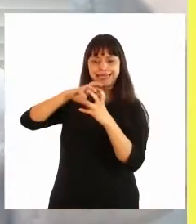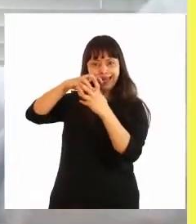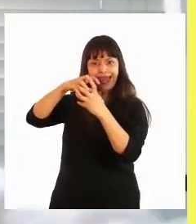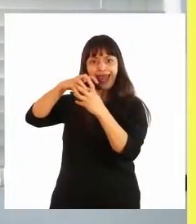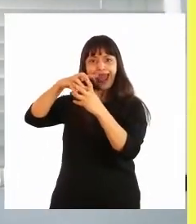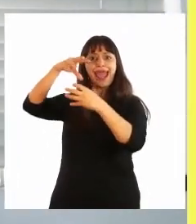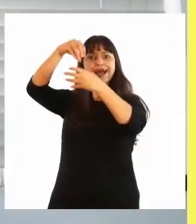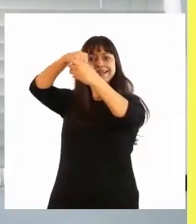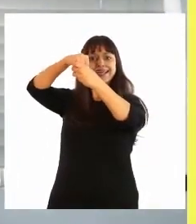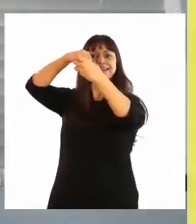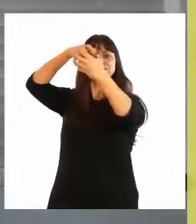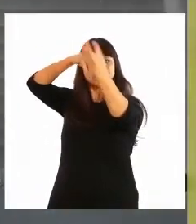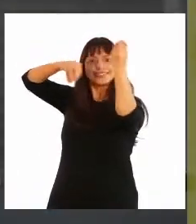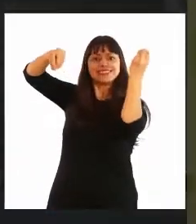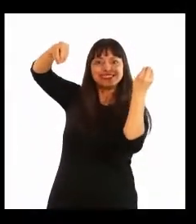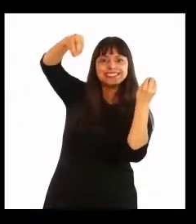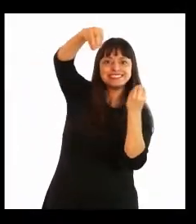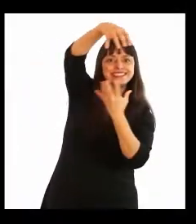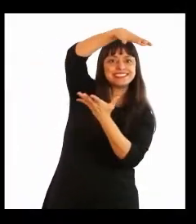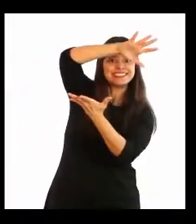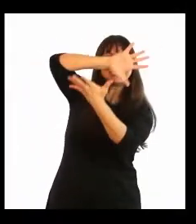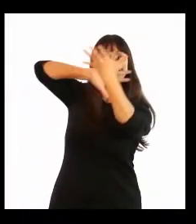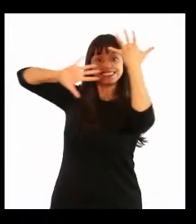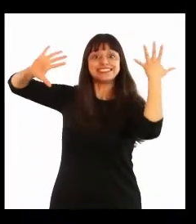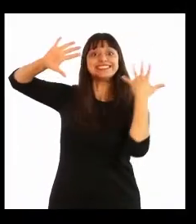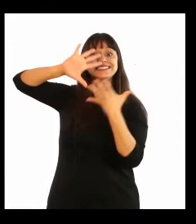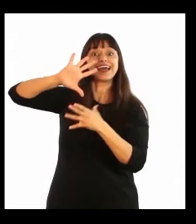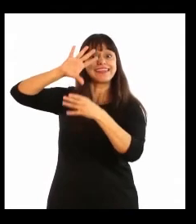elementos do universo.